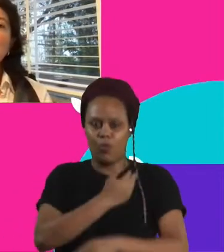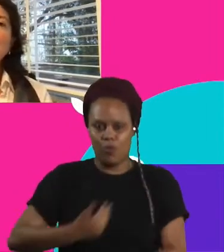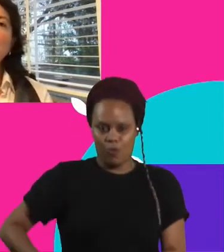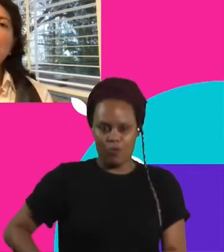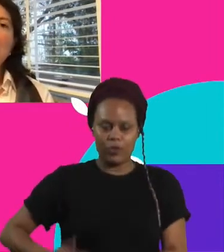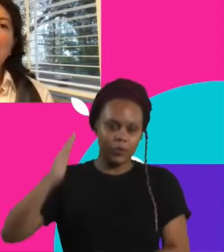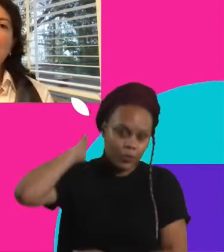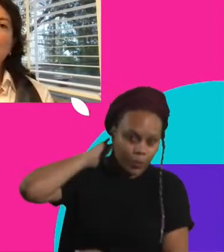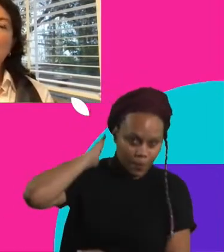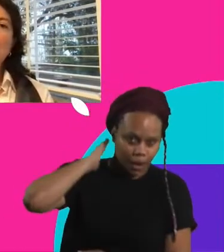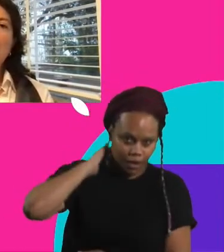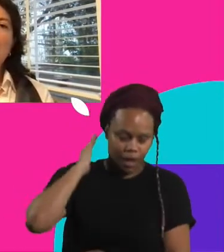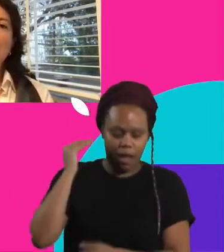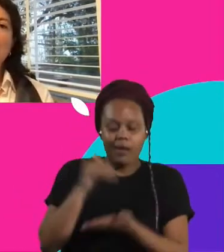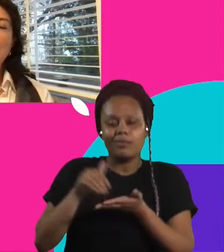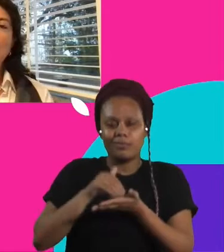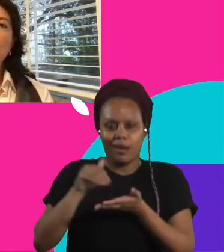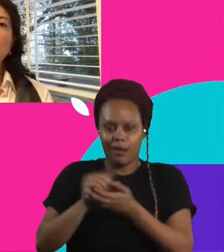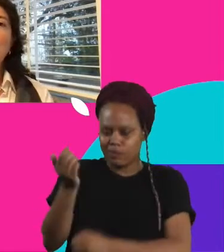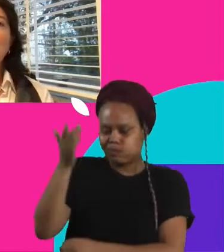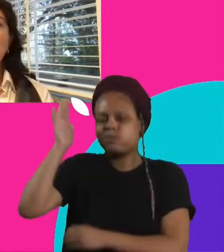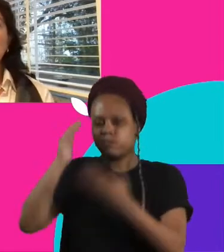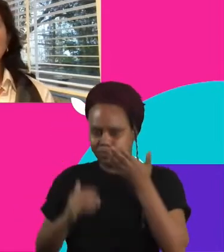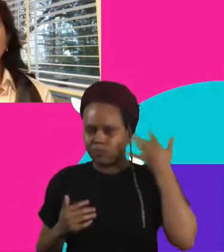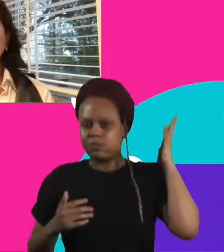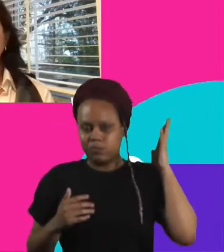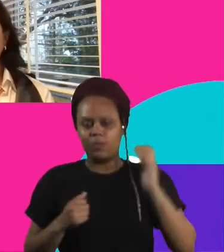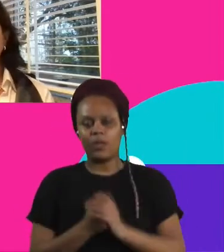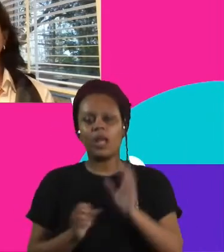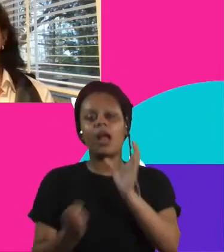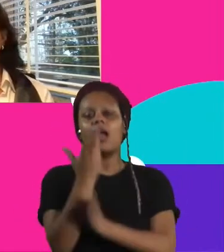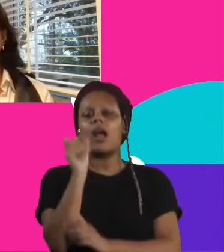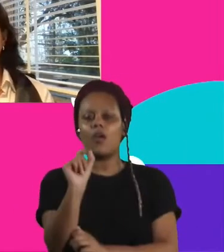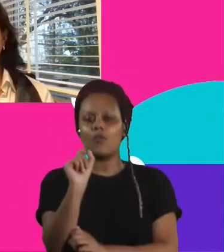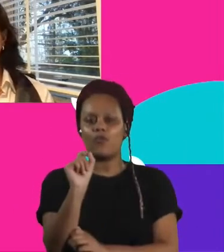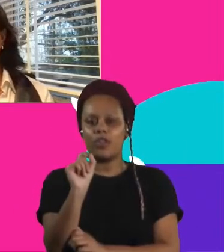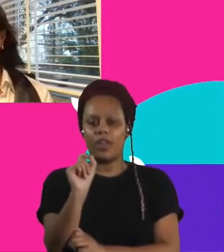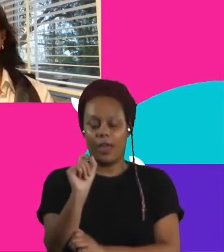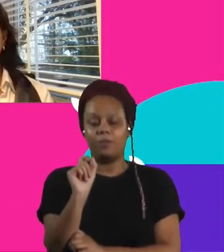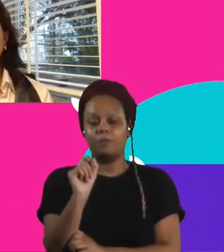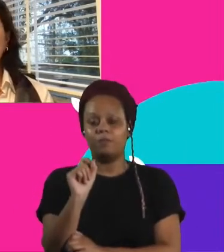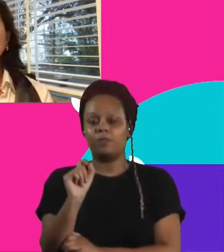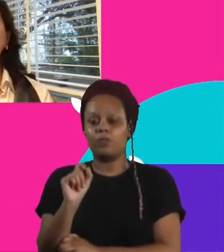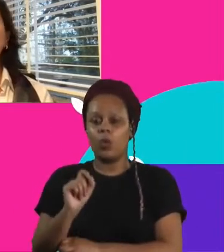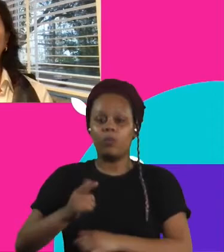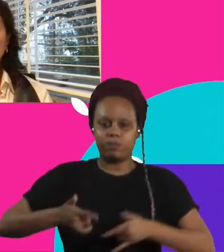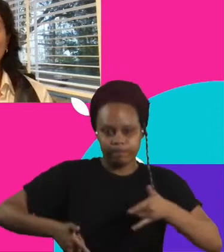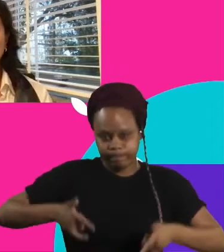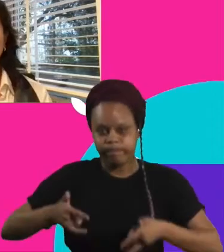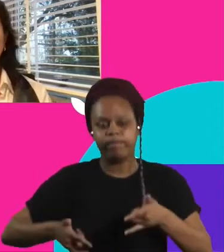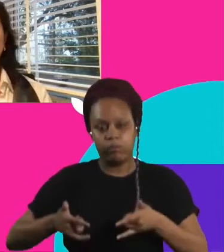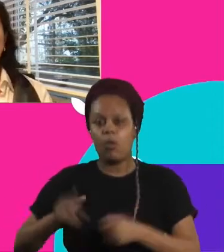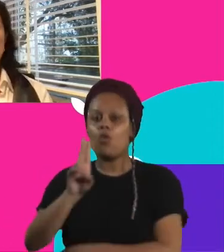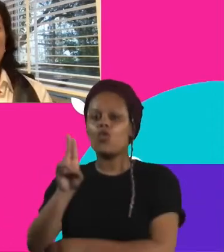de Meio Ambiente, a fabricar e a prototipar um robô, um bot chamado